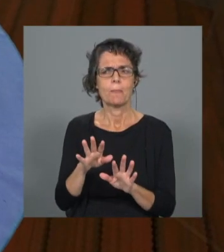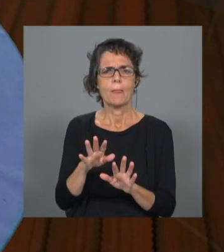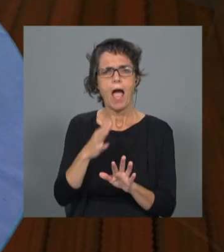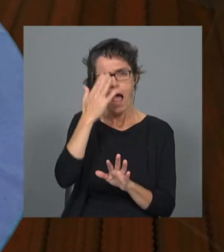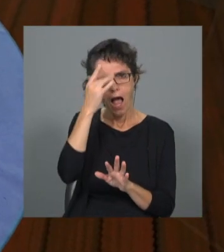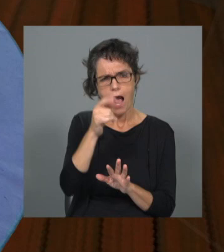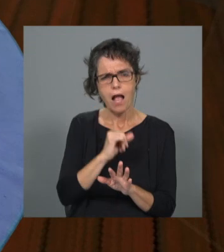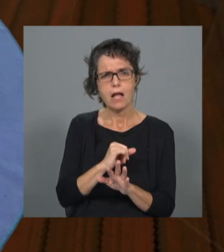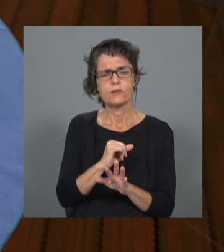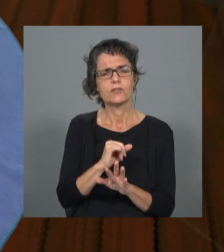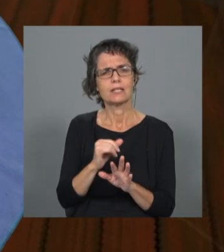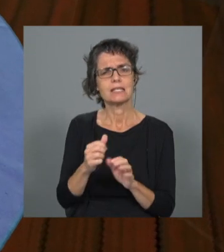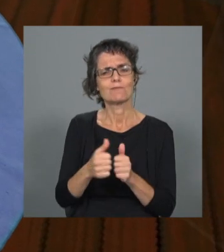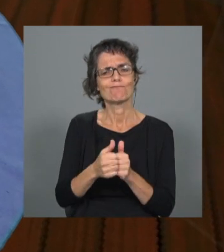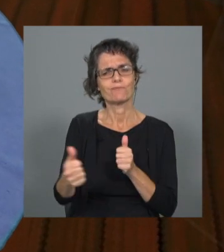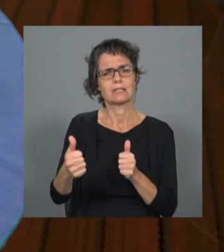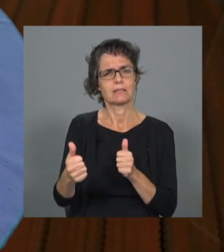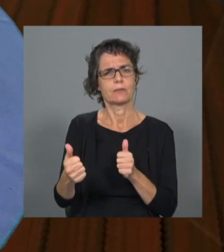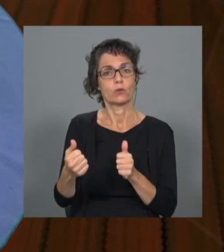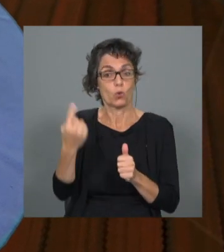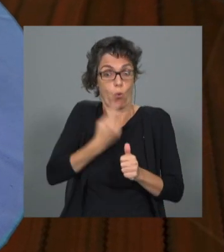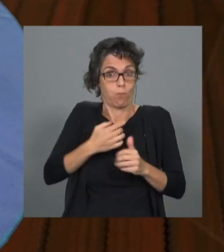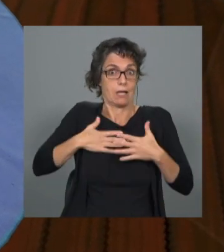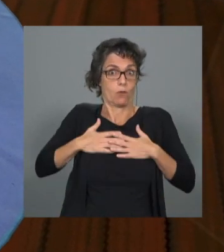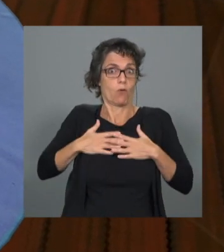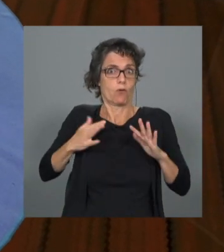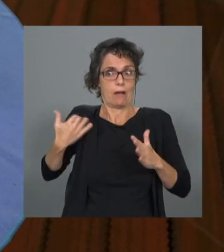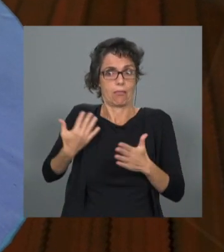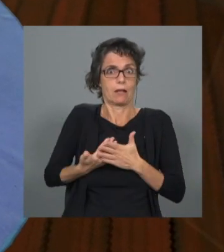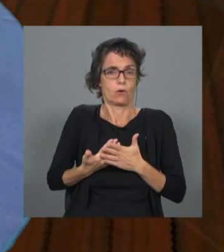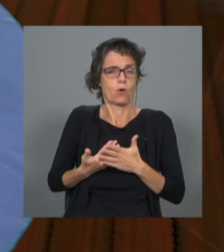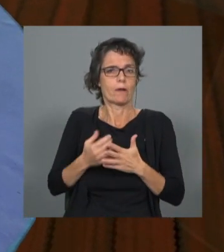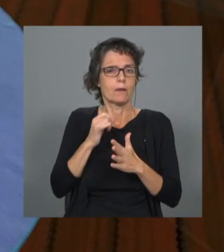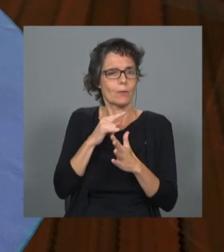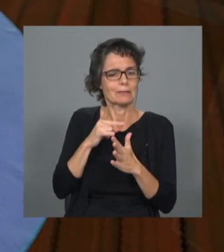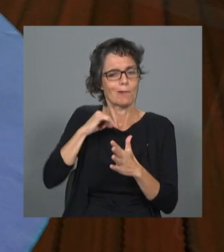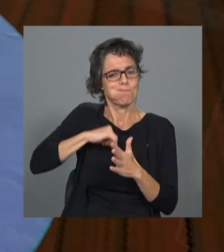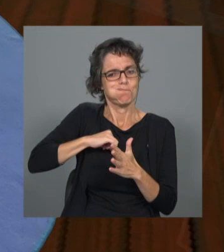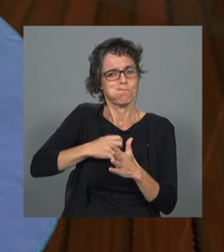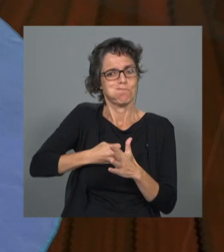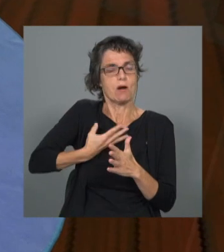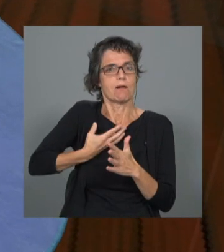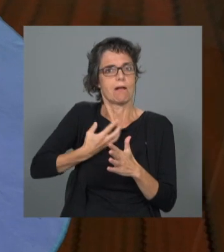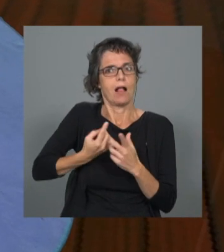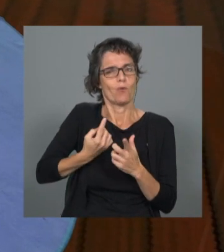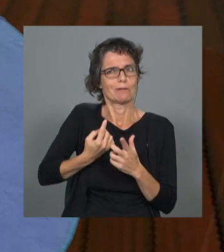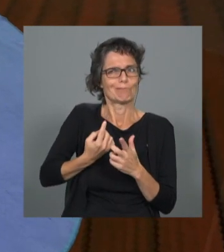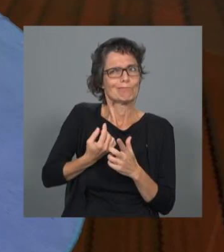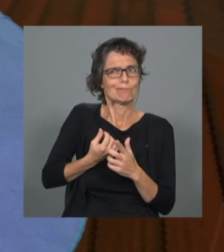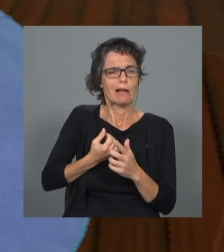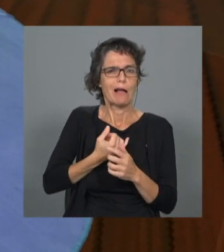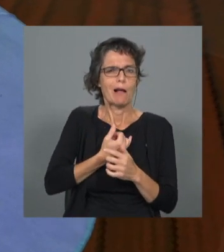da presença na comunidade possa ter introduzido algum fator inércia, preguiça, digamos